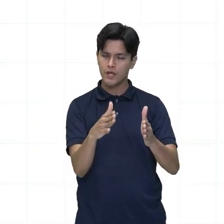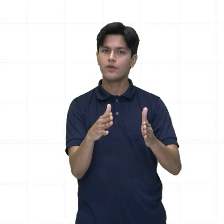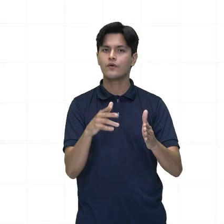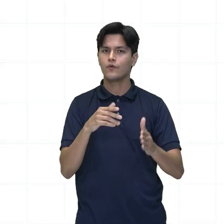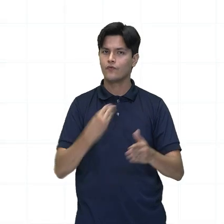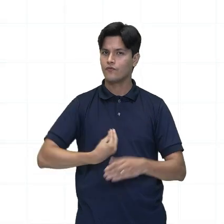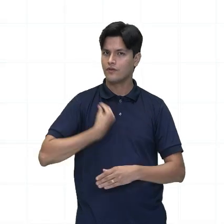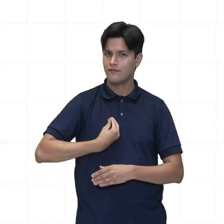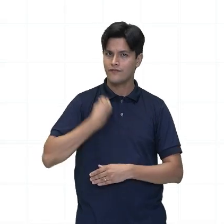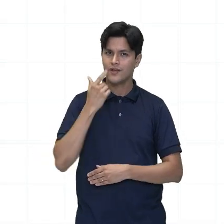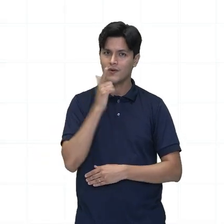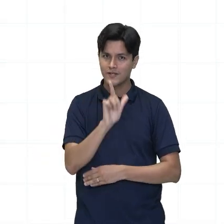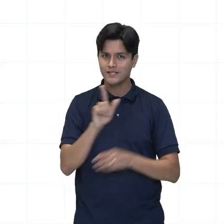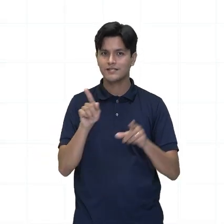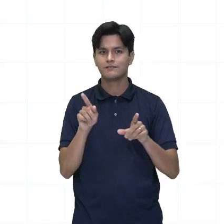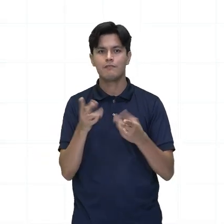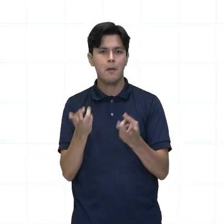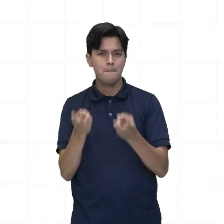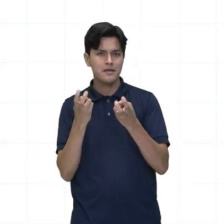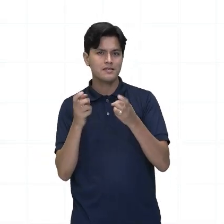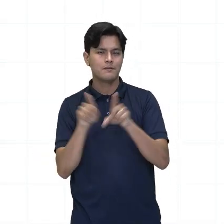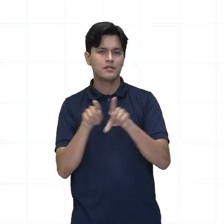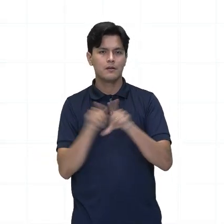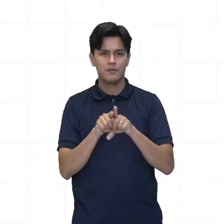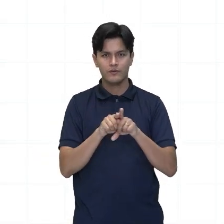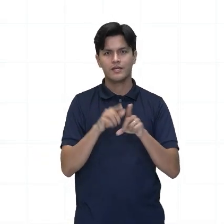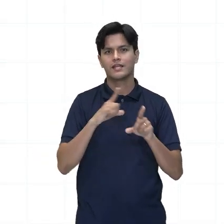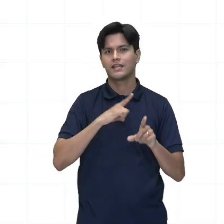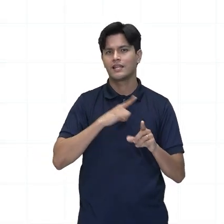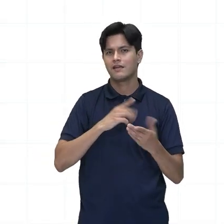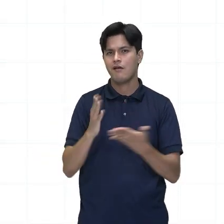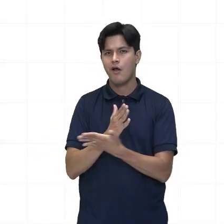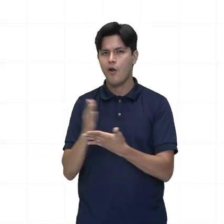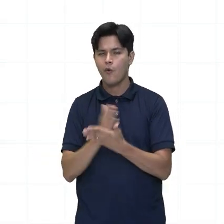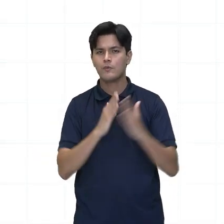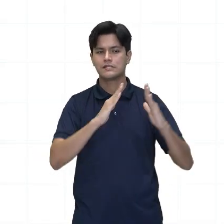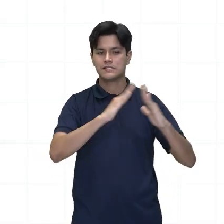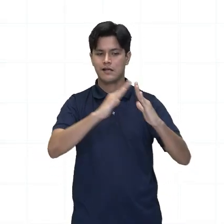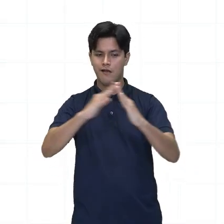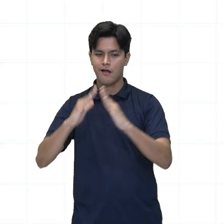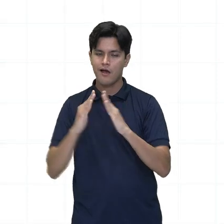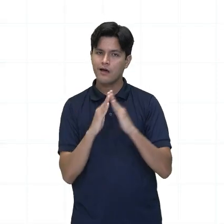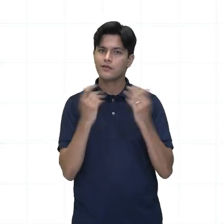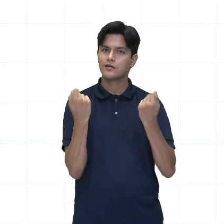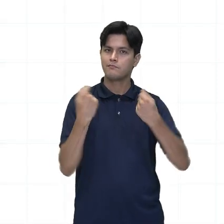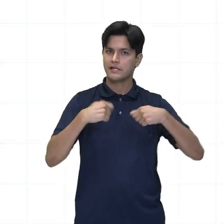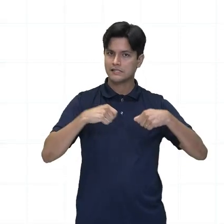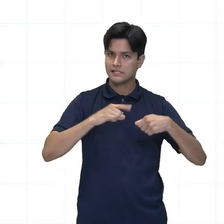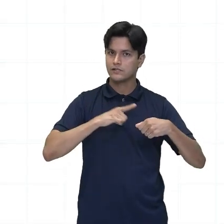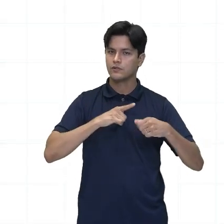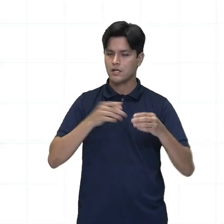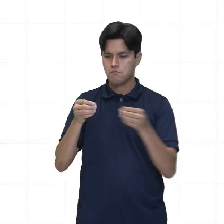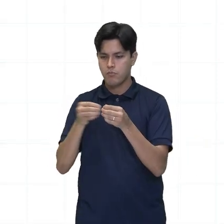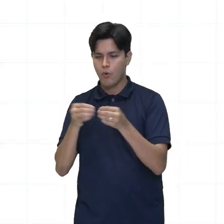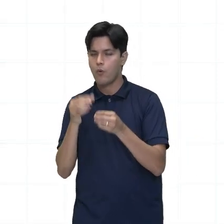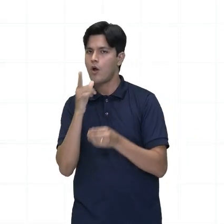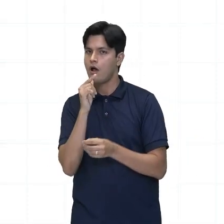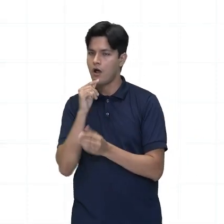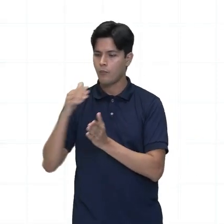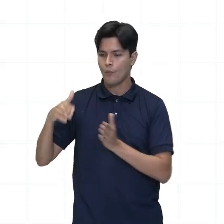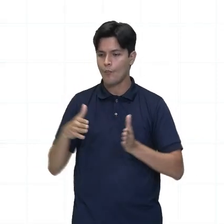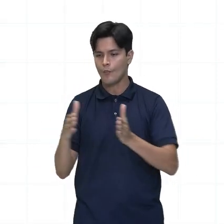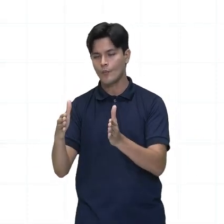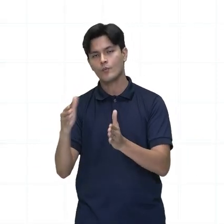observa até mesmo moradias que dependem aí dessas regiões, né? E quando ocorre essa seca,